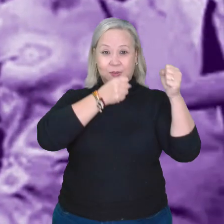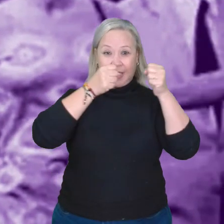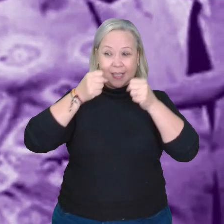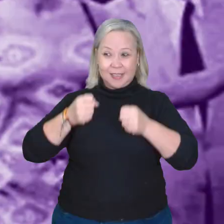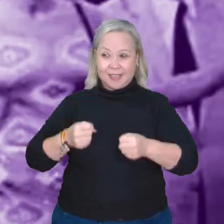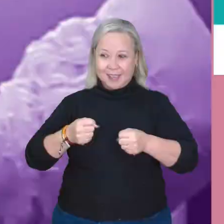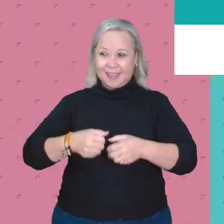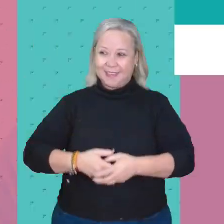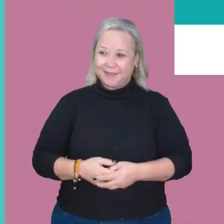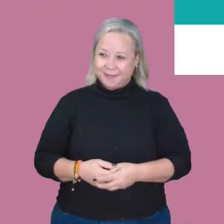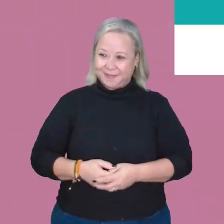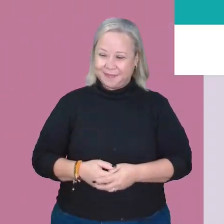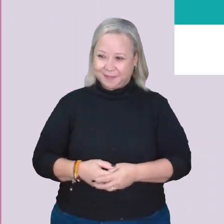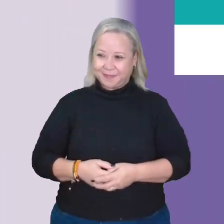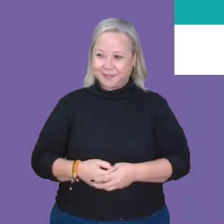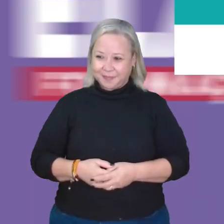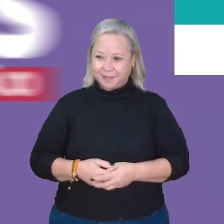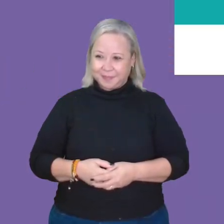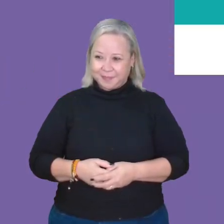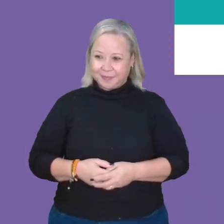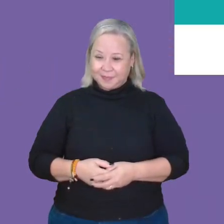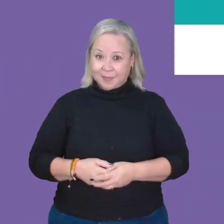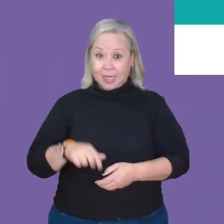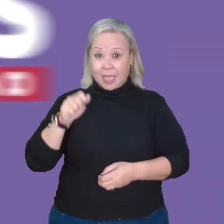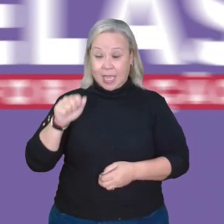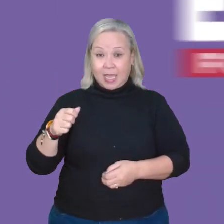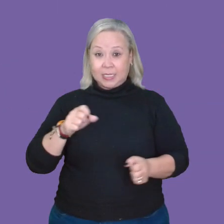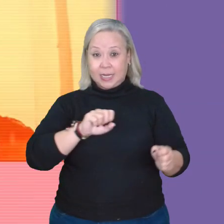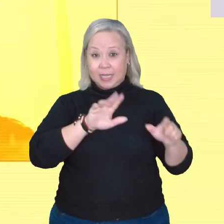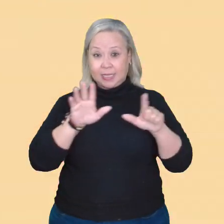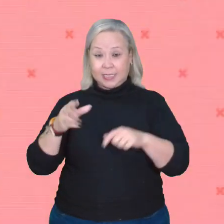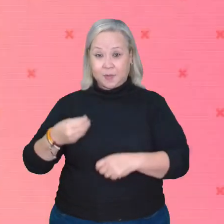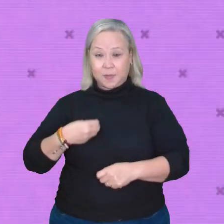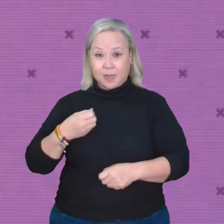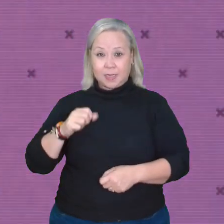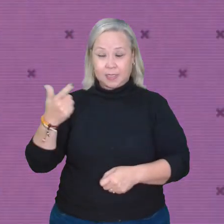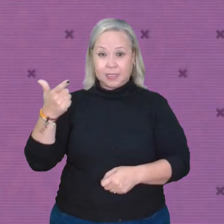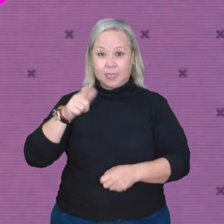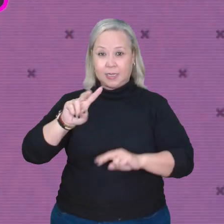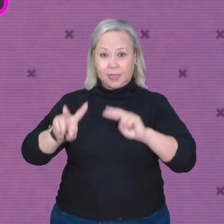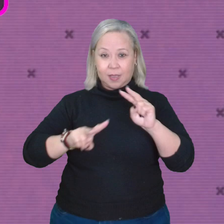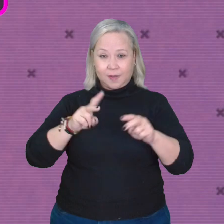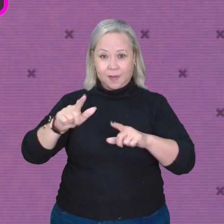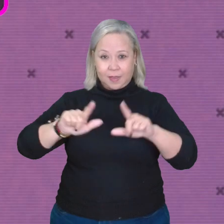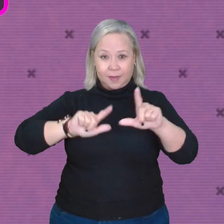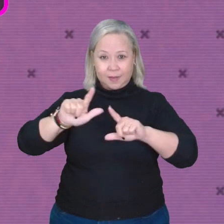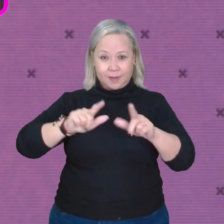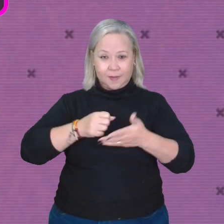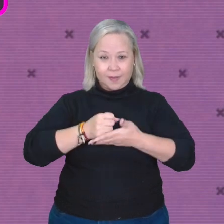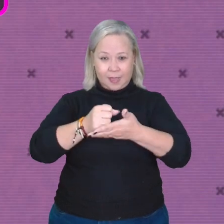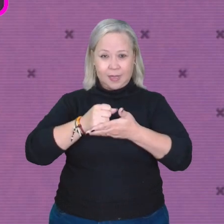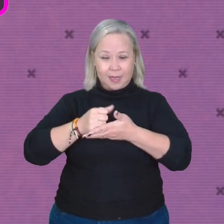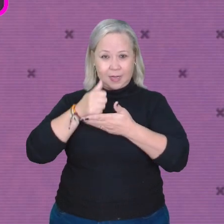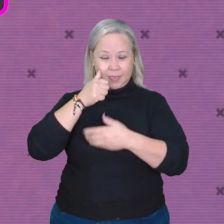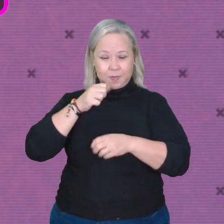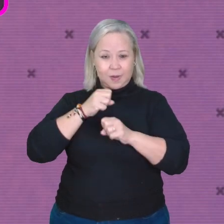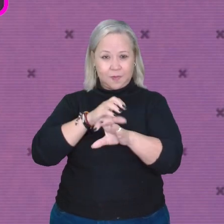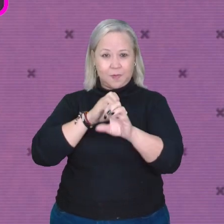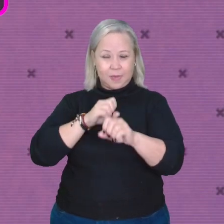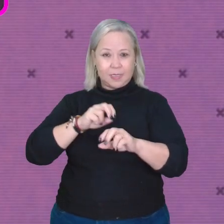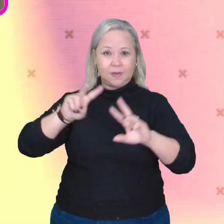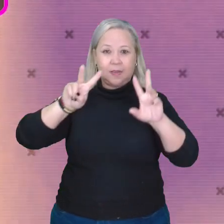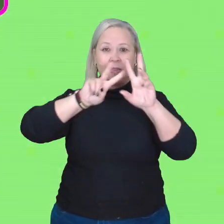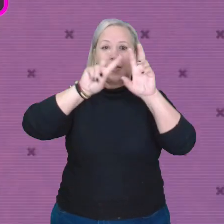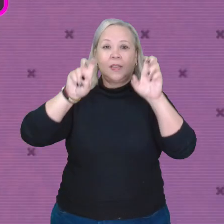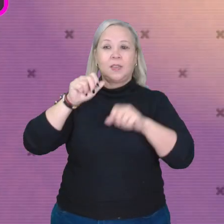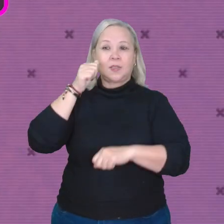de poder. Nesta semana, estamos revendo no TV Elas por Elas Formação aulas sobre mulheres nos